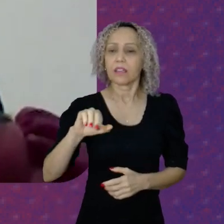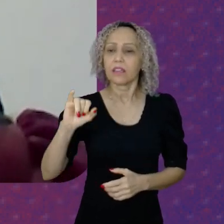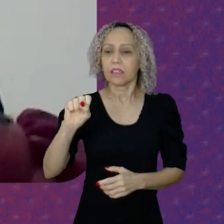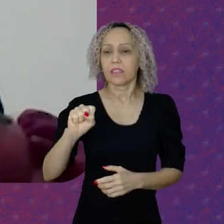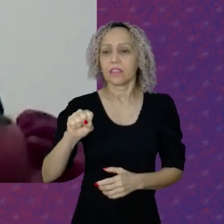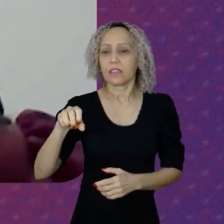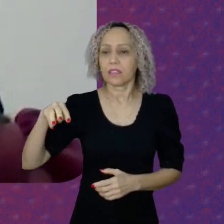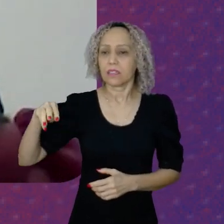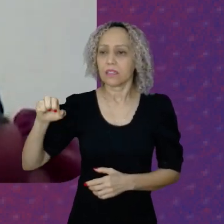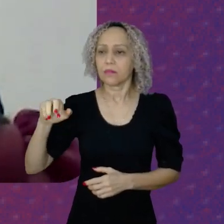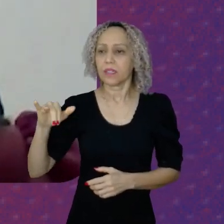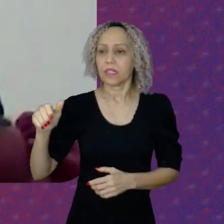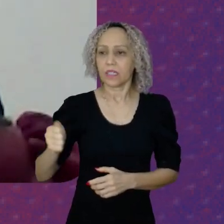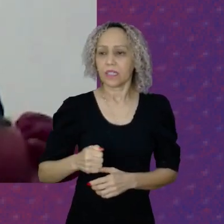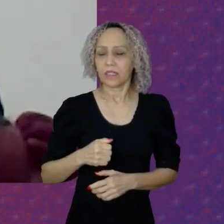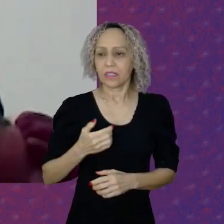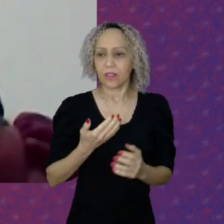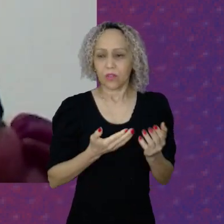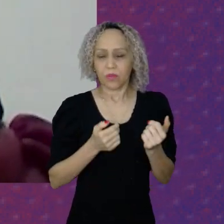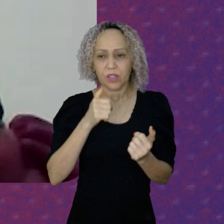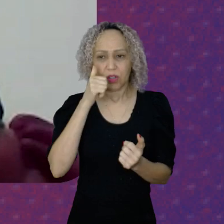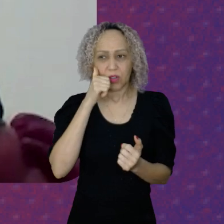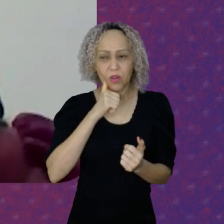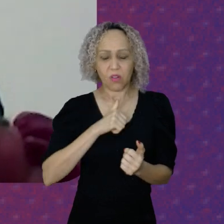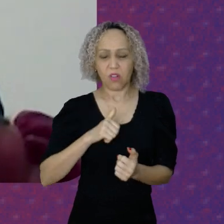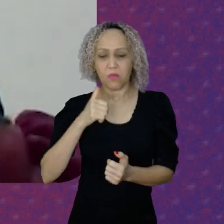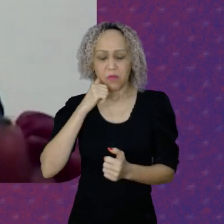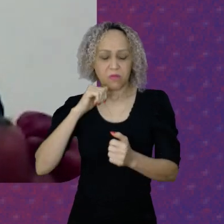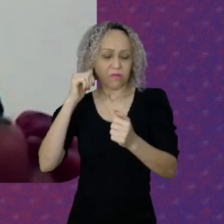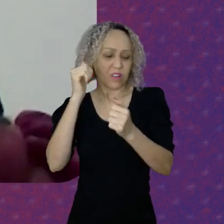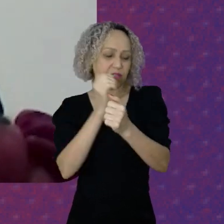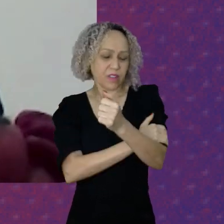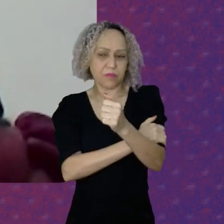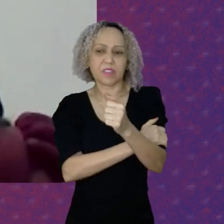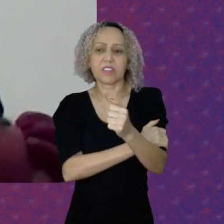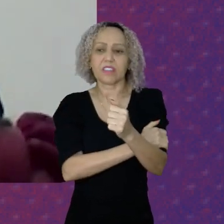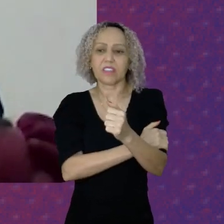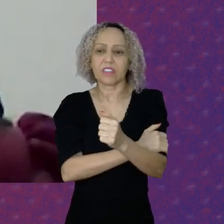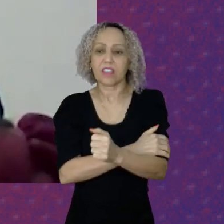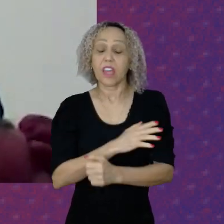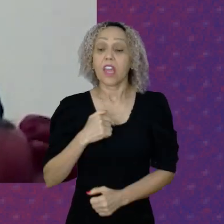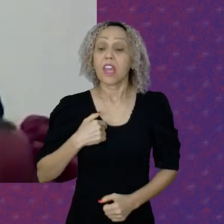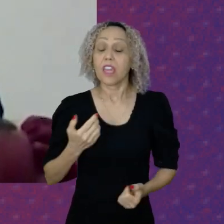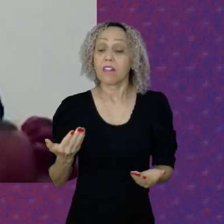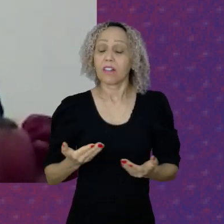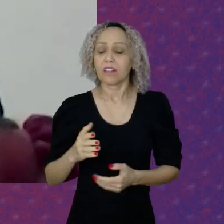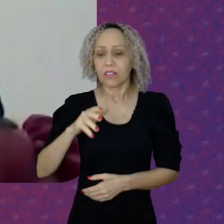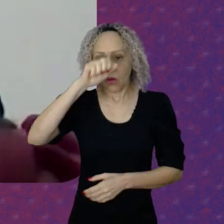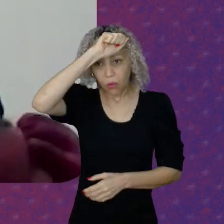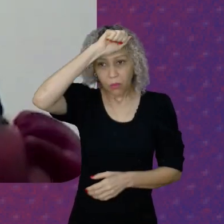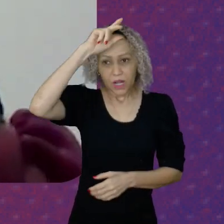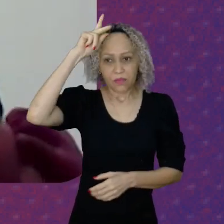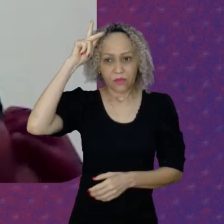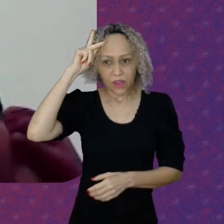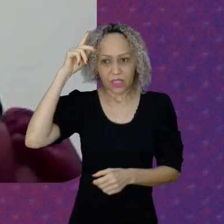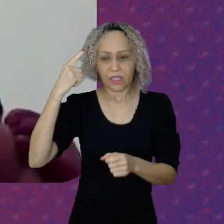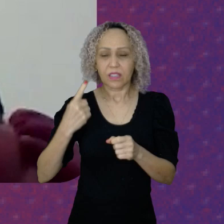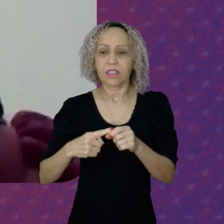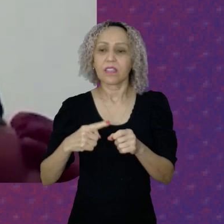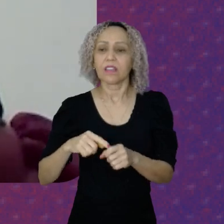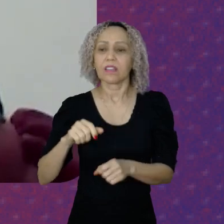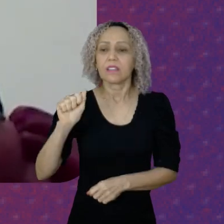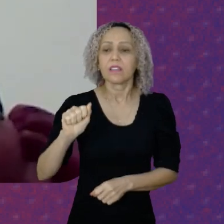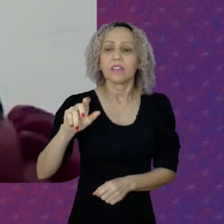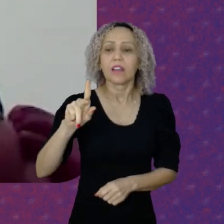sou uma jovem mulher feminista e estou prefeita na cidade de Apuiarés, no estado do